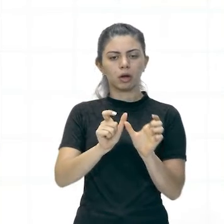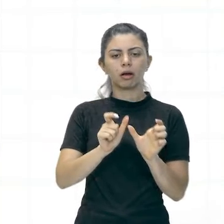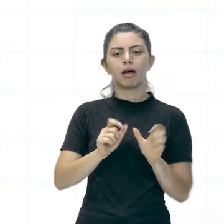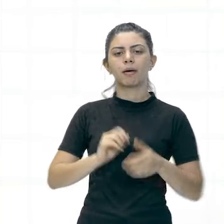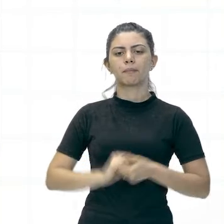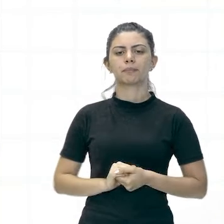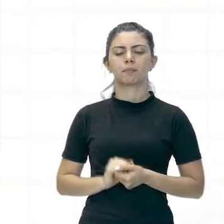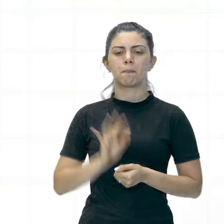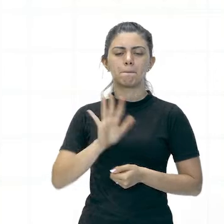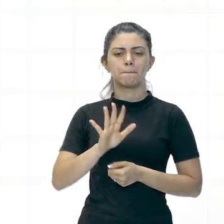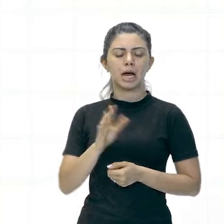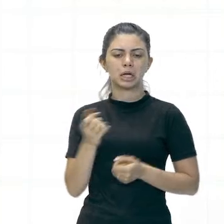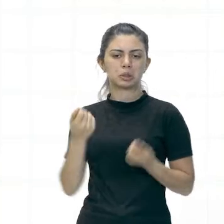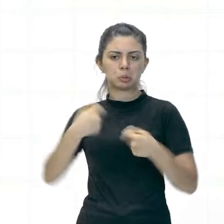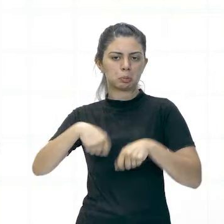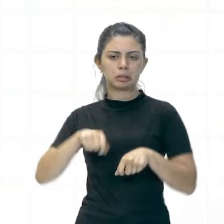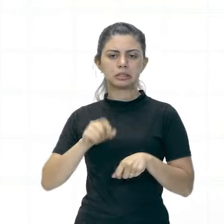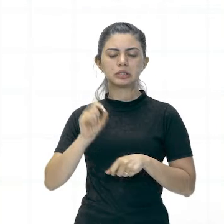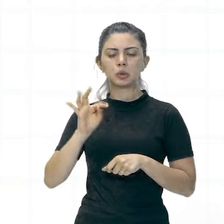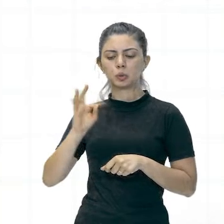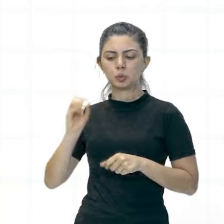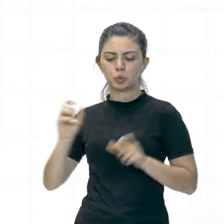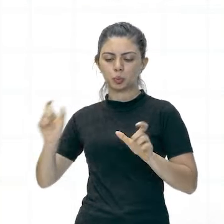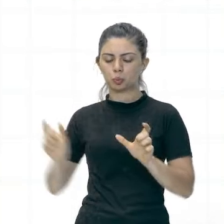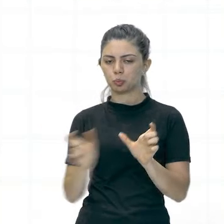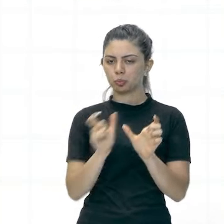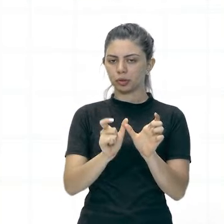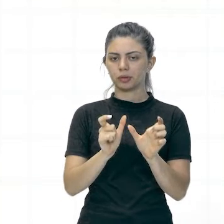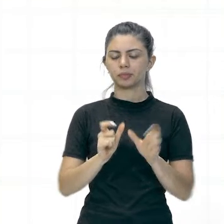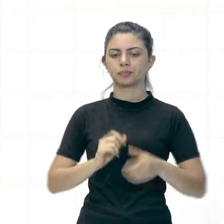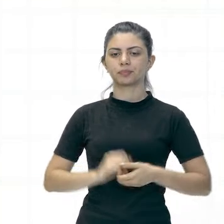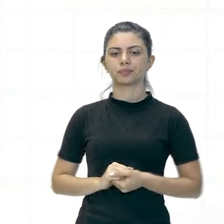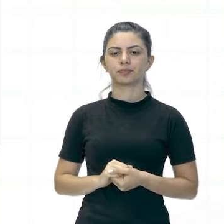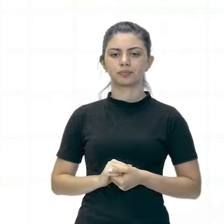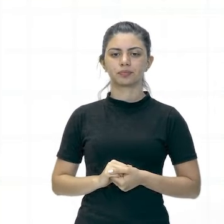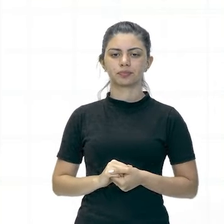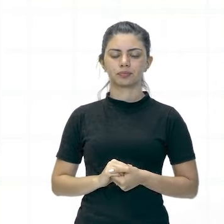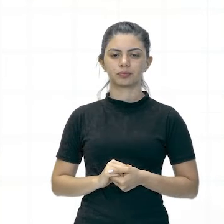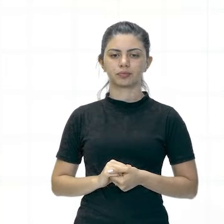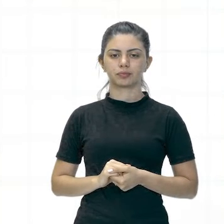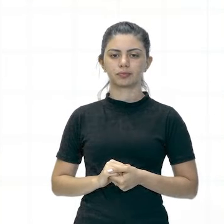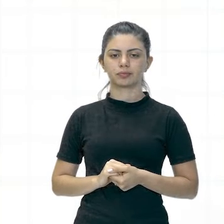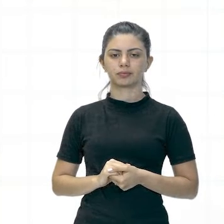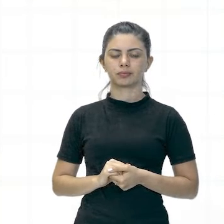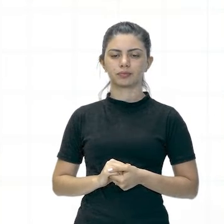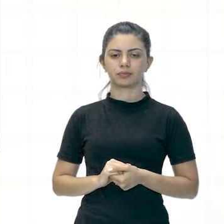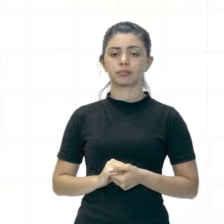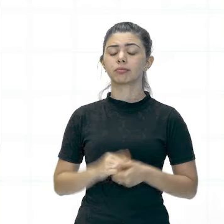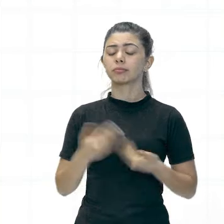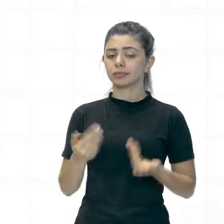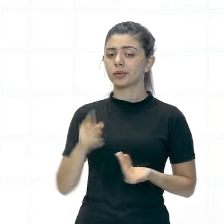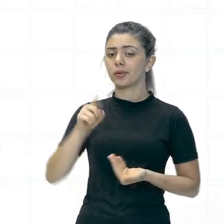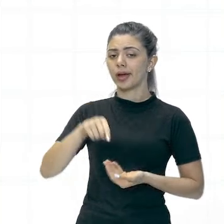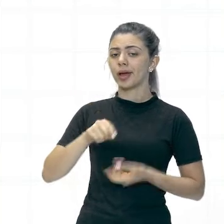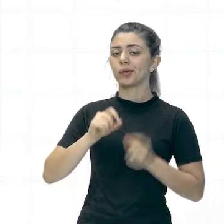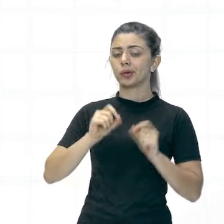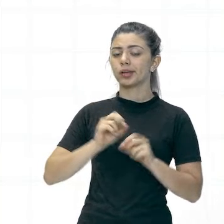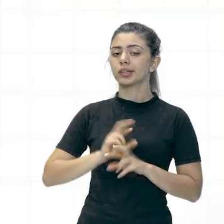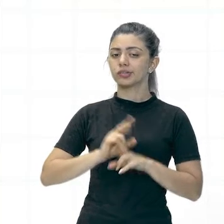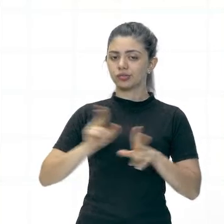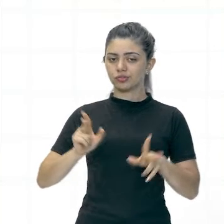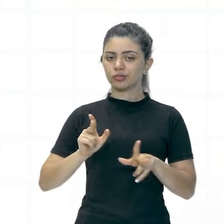sem aquela palavra to, que indica o infinitivo, right? Então, essa é a diferença